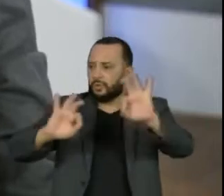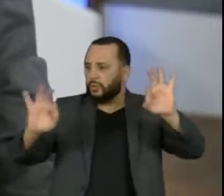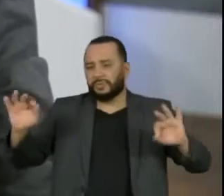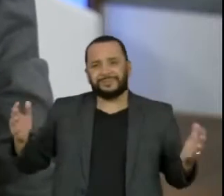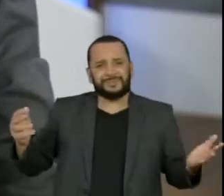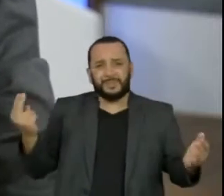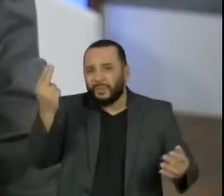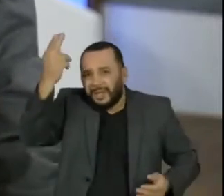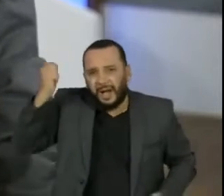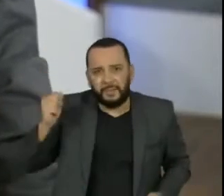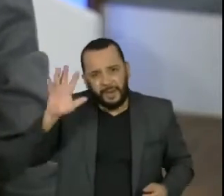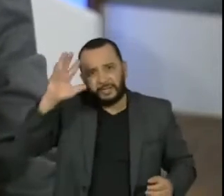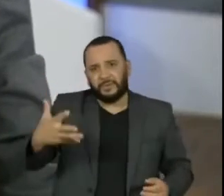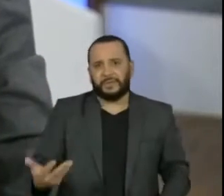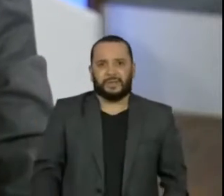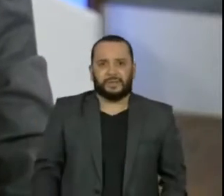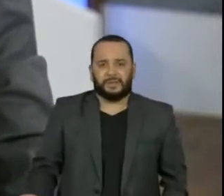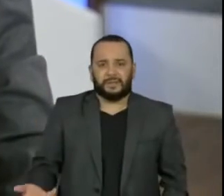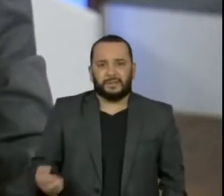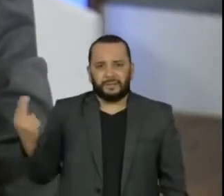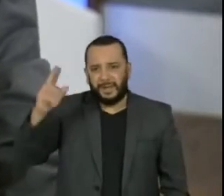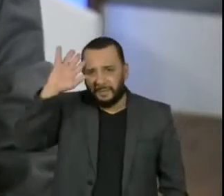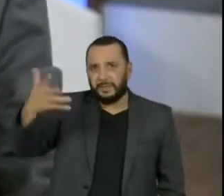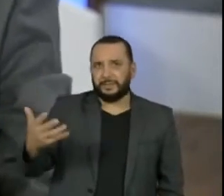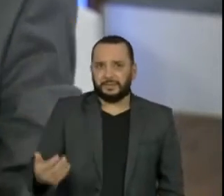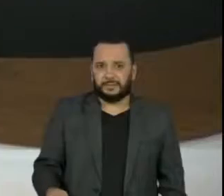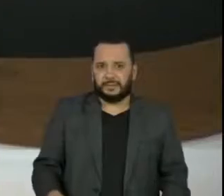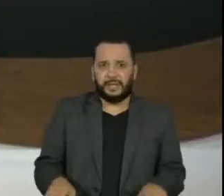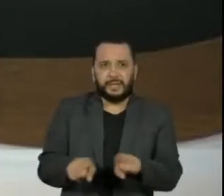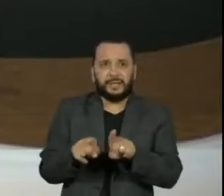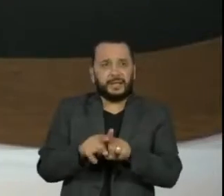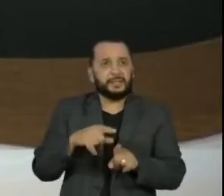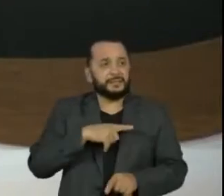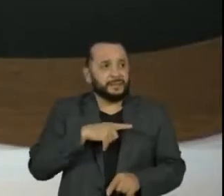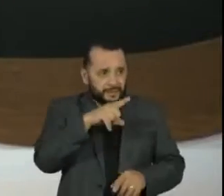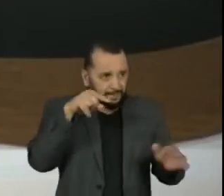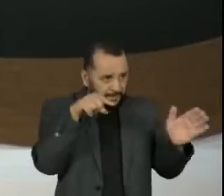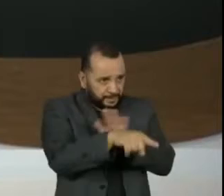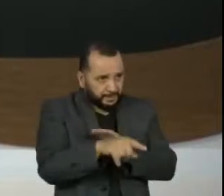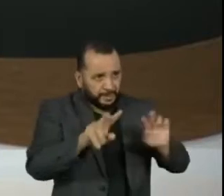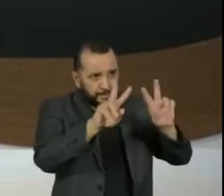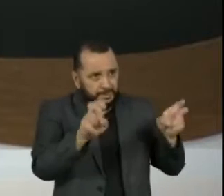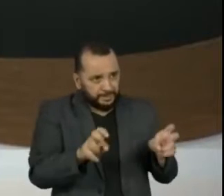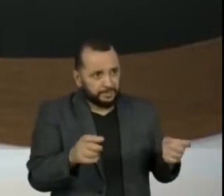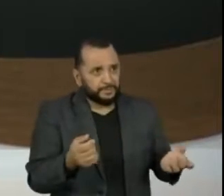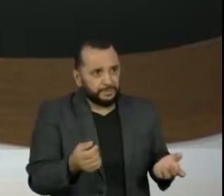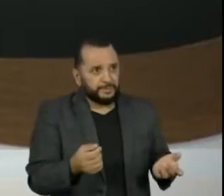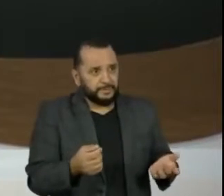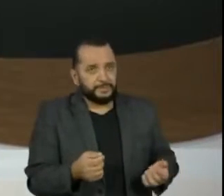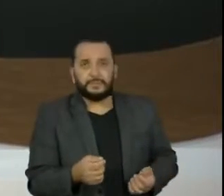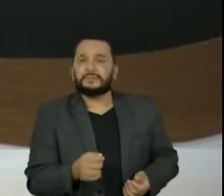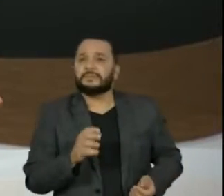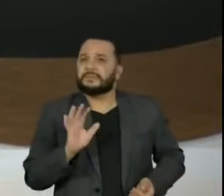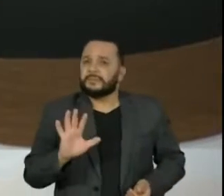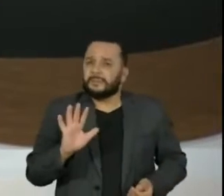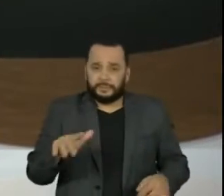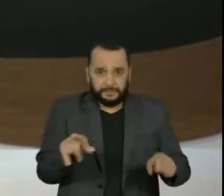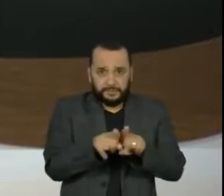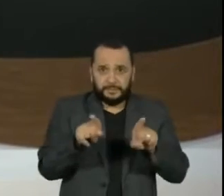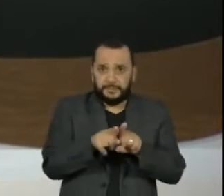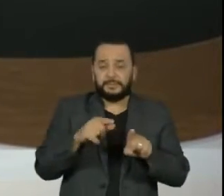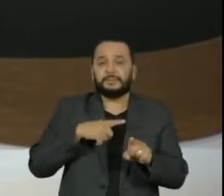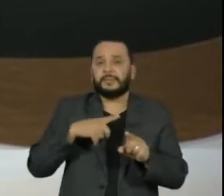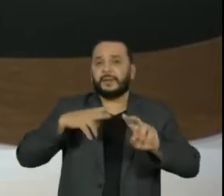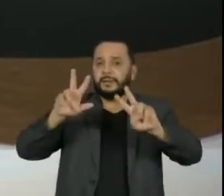tem jeito. Não tem jeito. A Márcia quer perguntar do mesmo assunto, é isso, Márcia? Sim. Depois eu passo para o Ricardo, que tinha me pedido. Não, em relação à questão